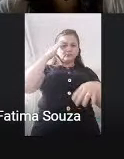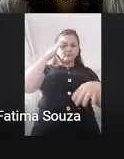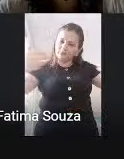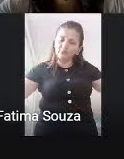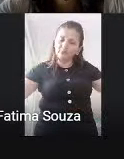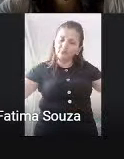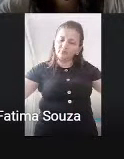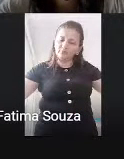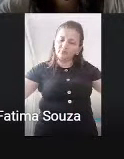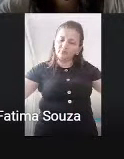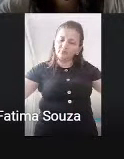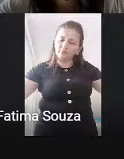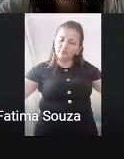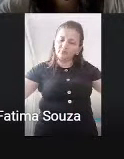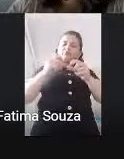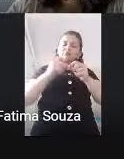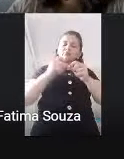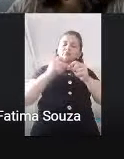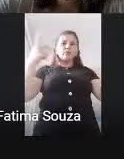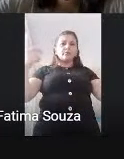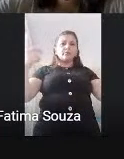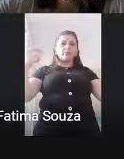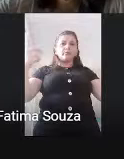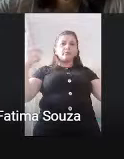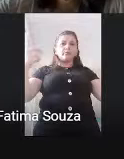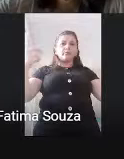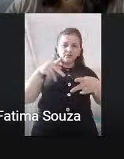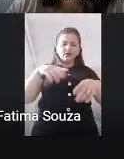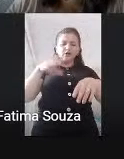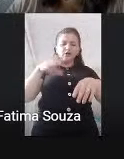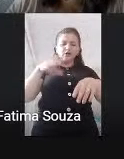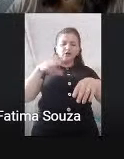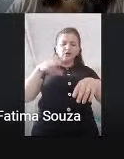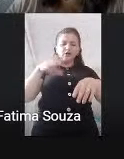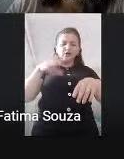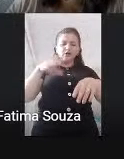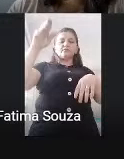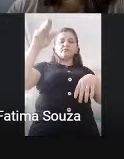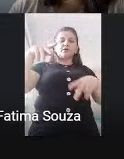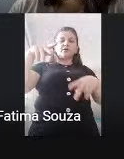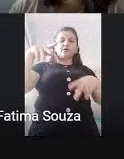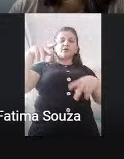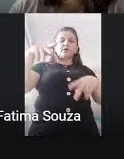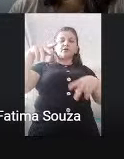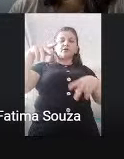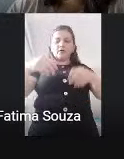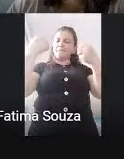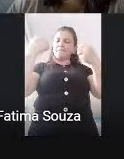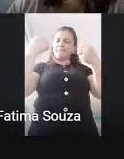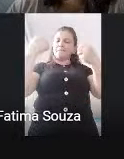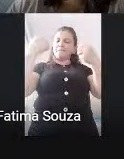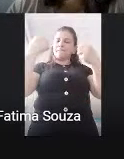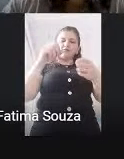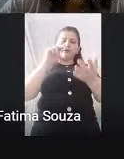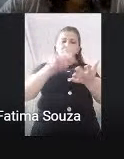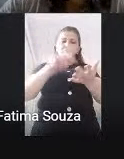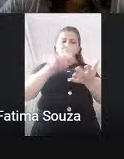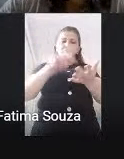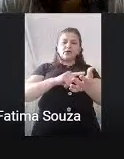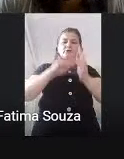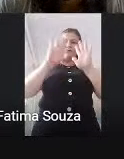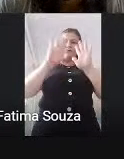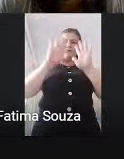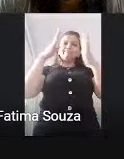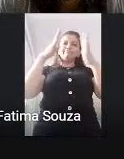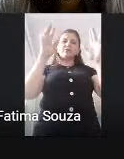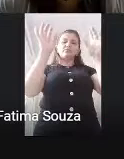essa vulnerabilidade dessa população faz com que essa população necessite realmente de uma atenção especial. E aí,